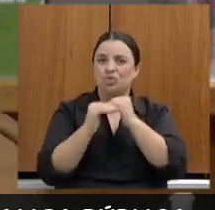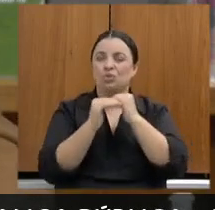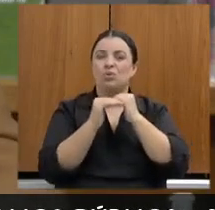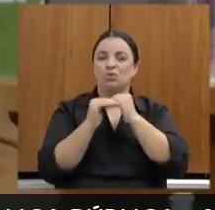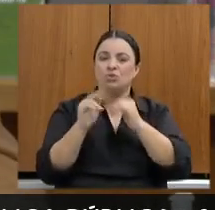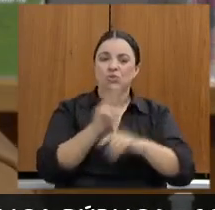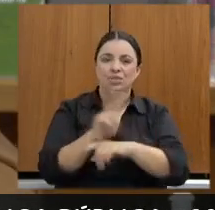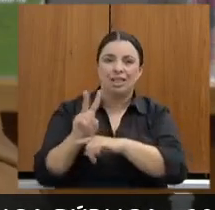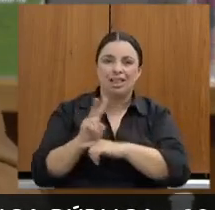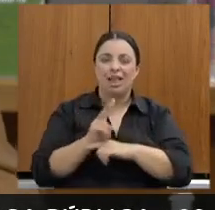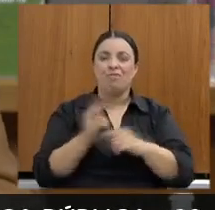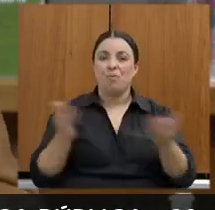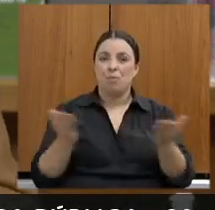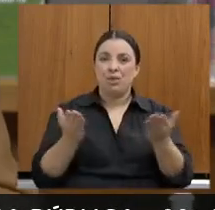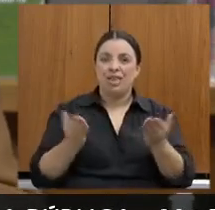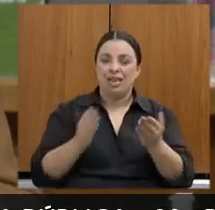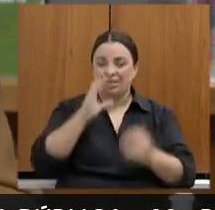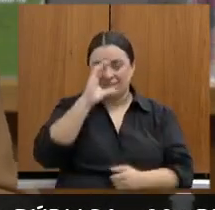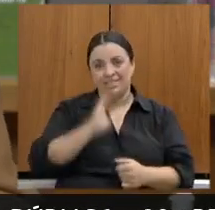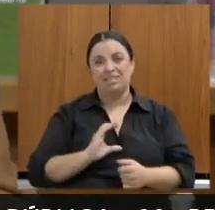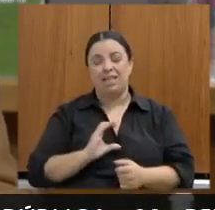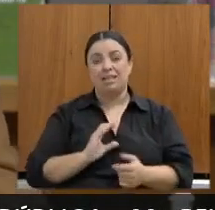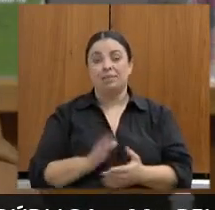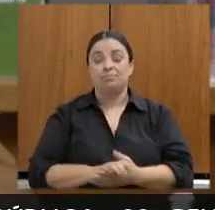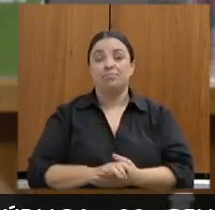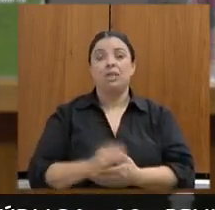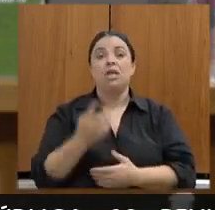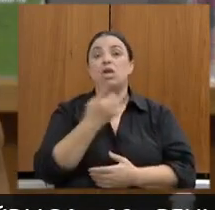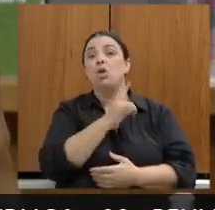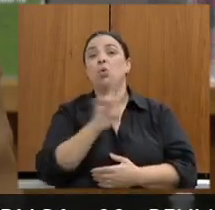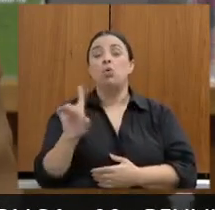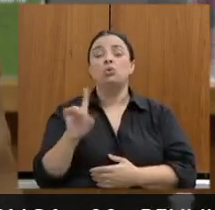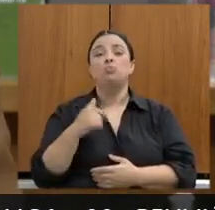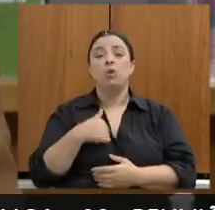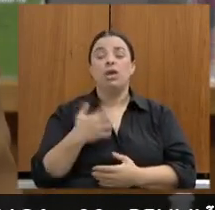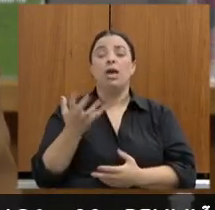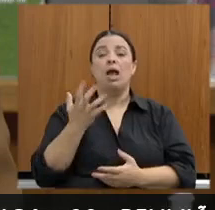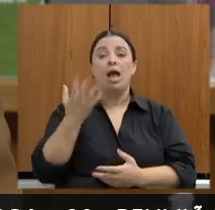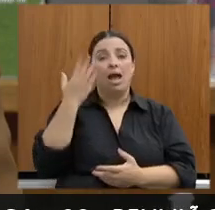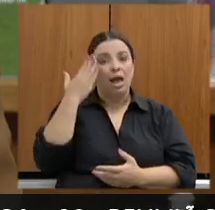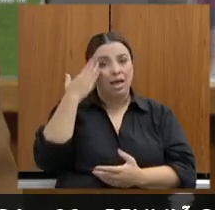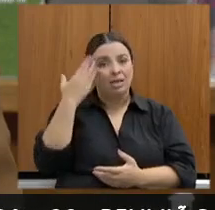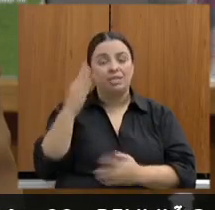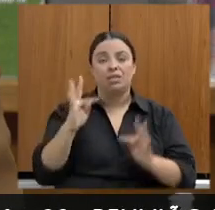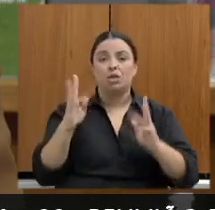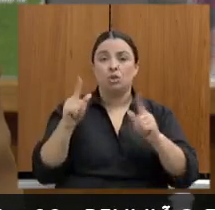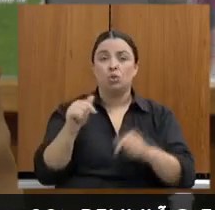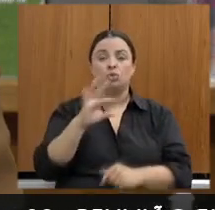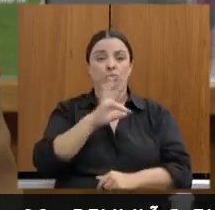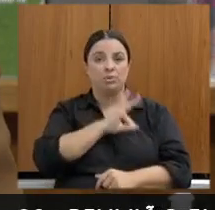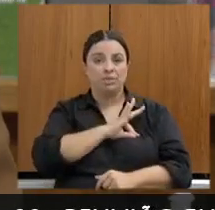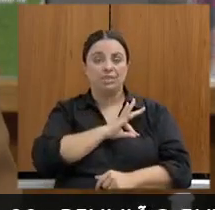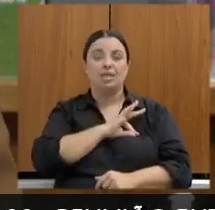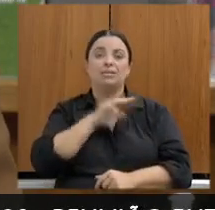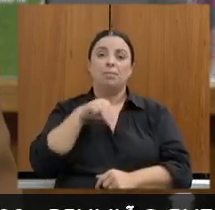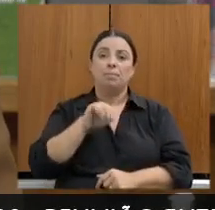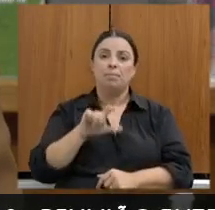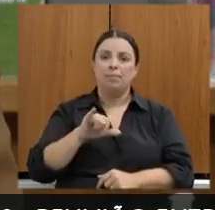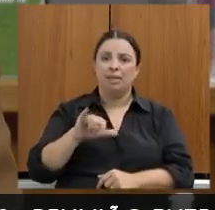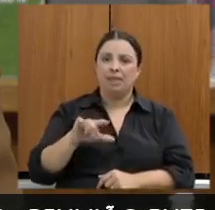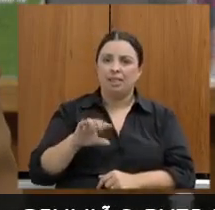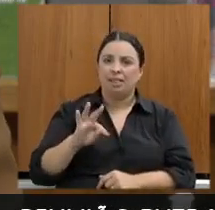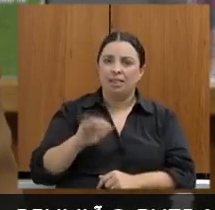cidadã e por fim para fechar aqui eu queria registrar um agradecimento aos nossos policiais militares de uma maneira geral